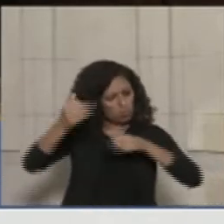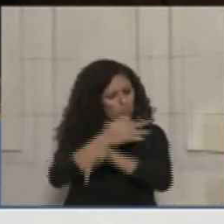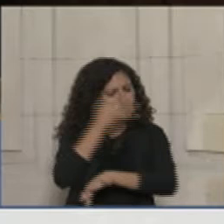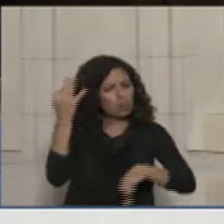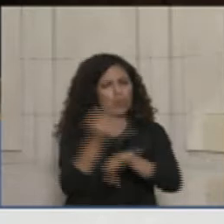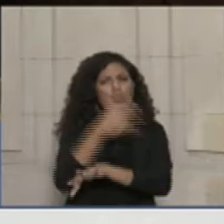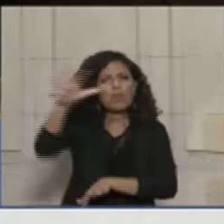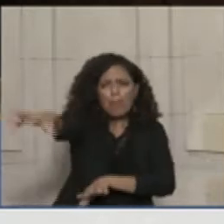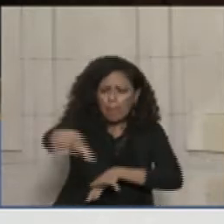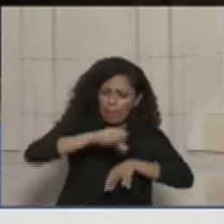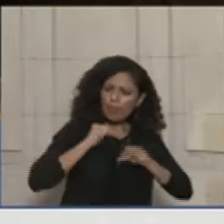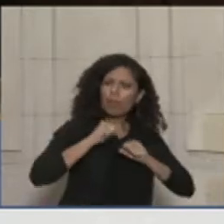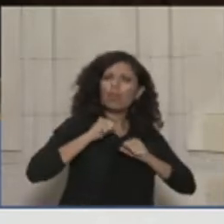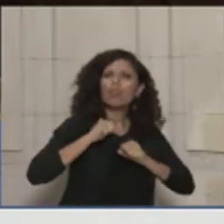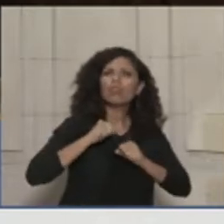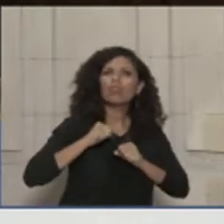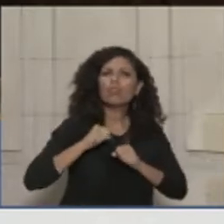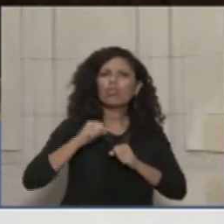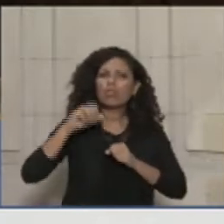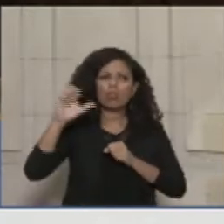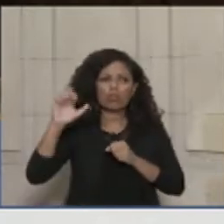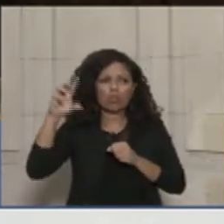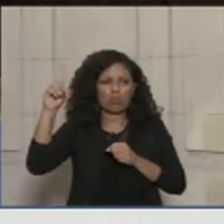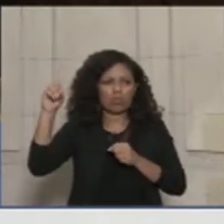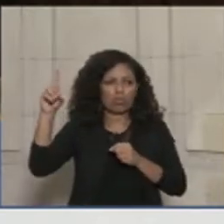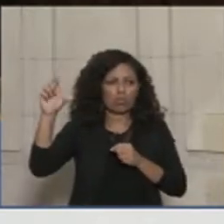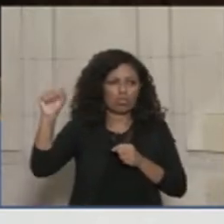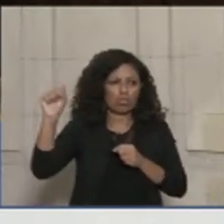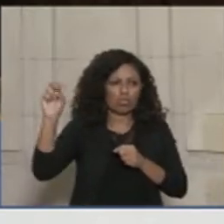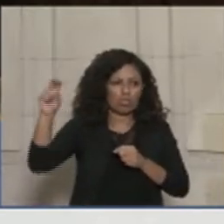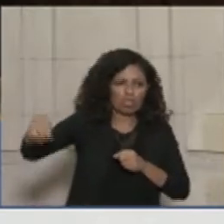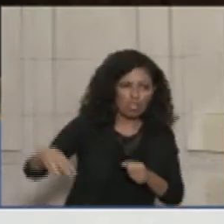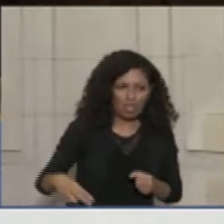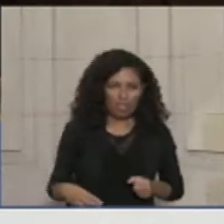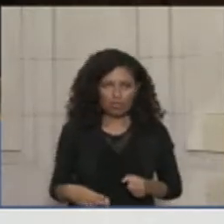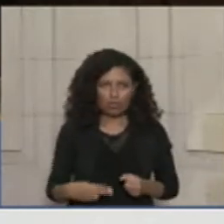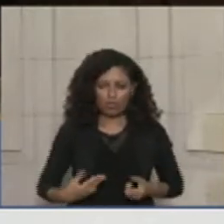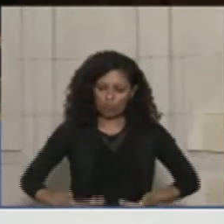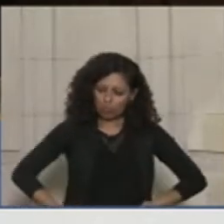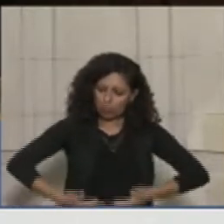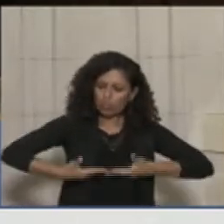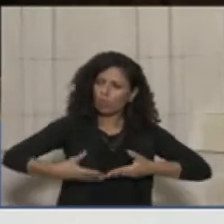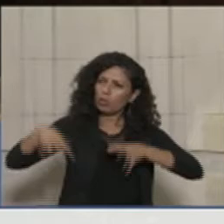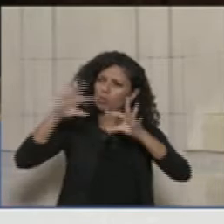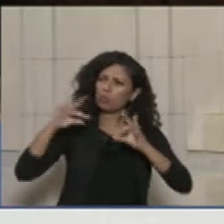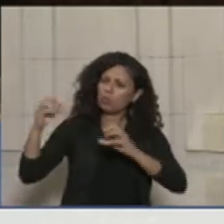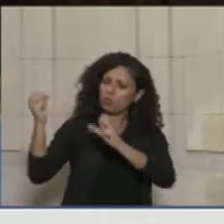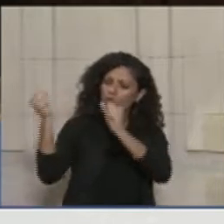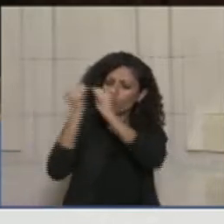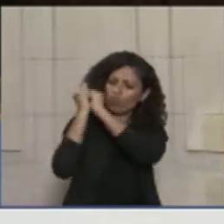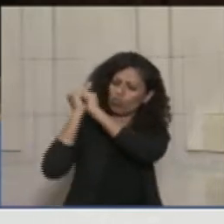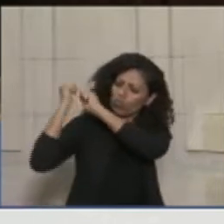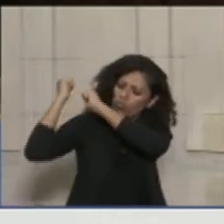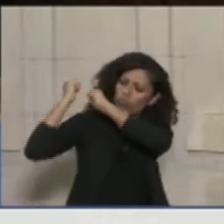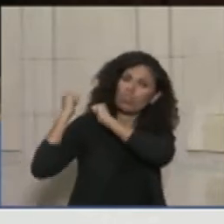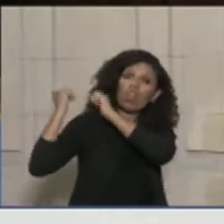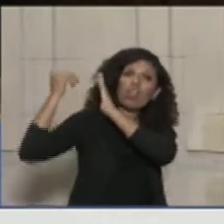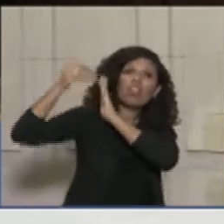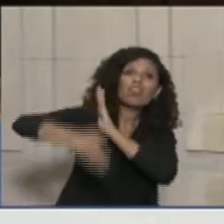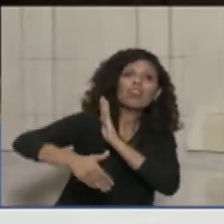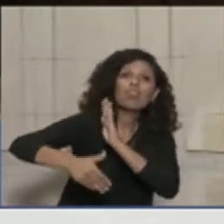e levaram o corpo do Edson Luiz até a frente do Palácio Tiradentes aqui, a Assembleia Legislativa do Rio. E